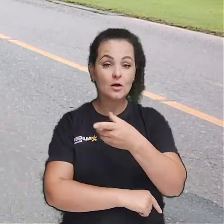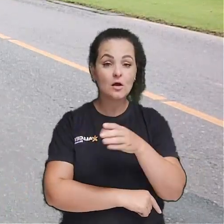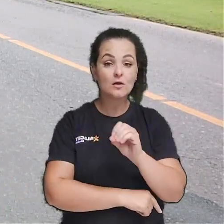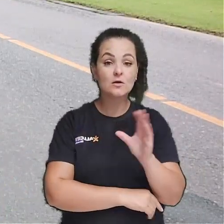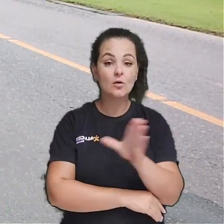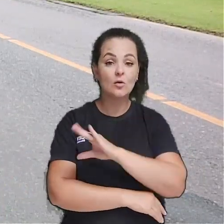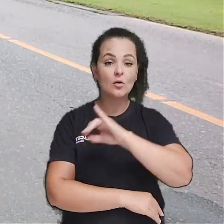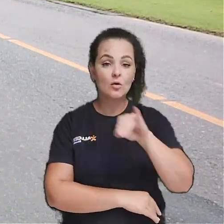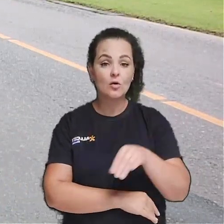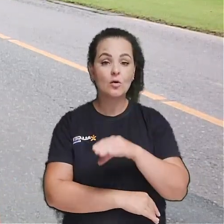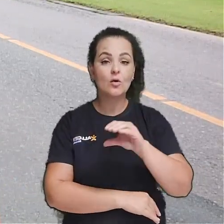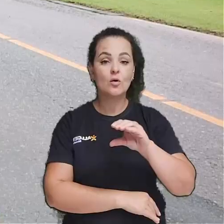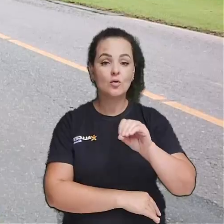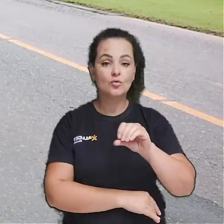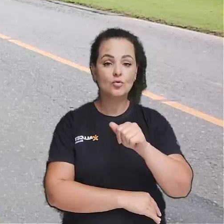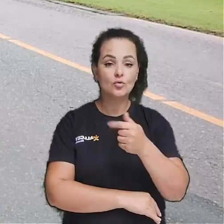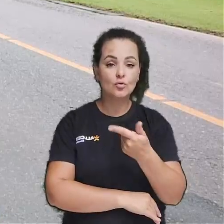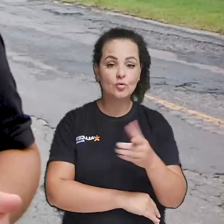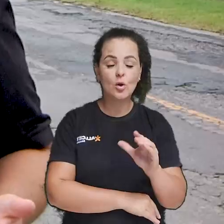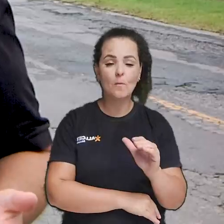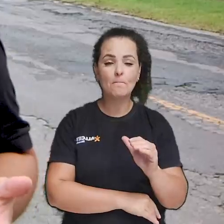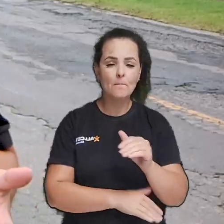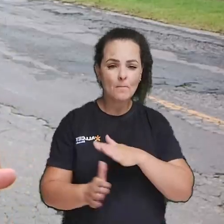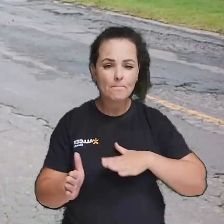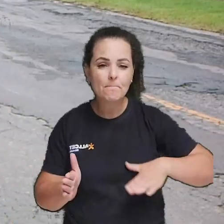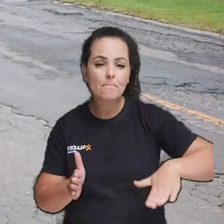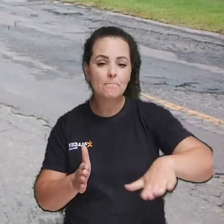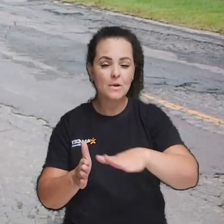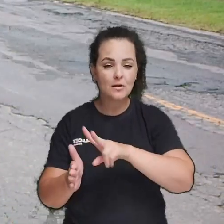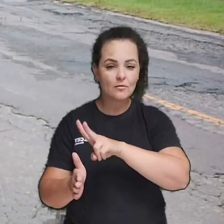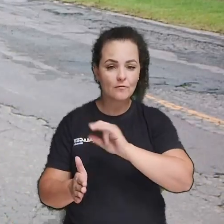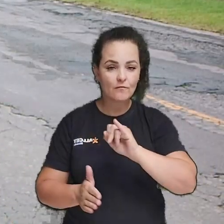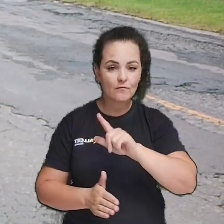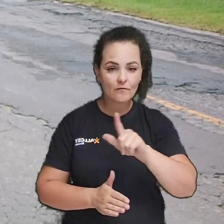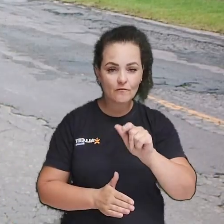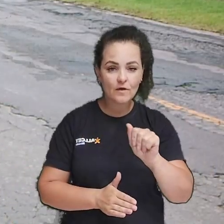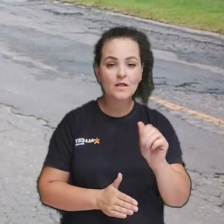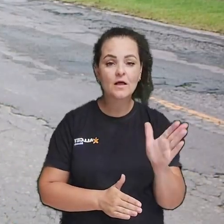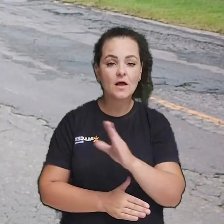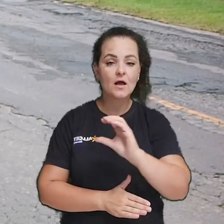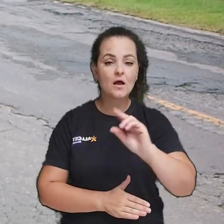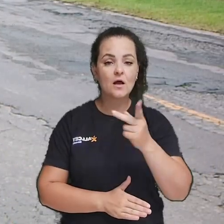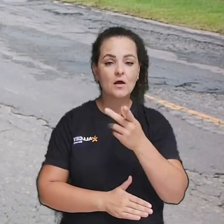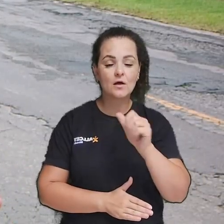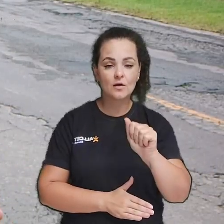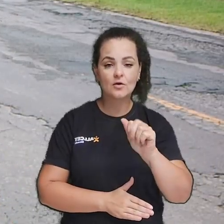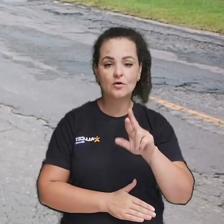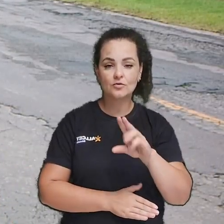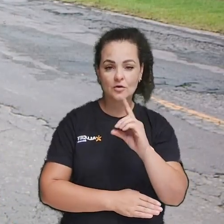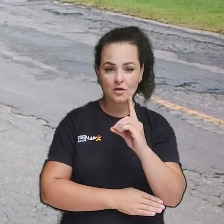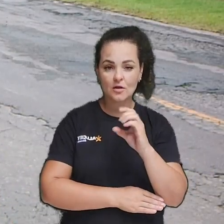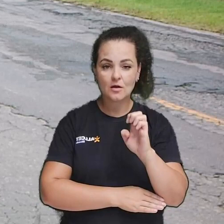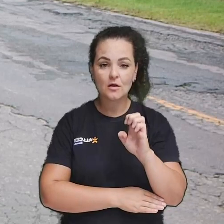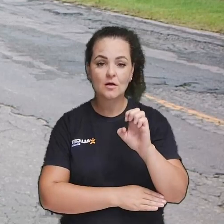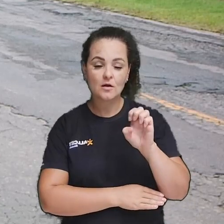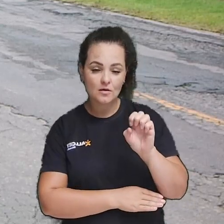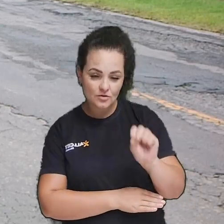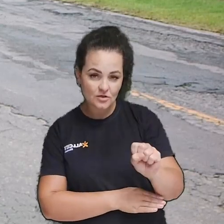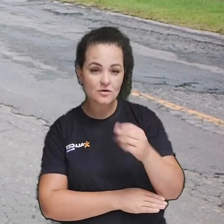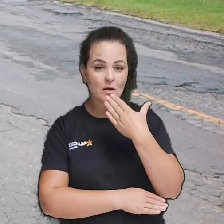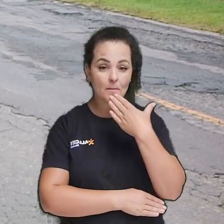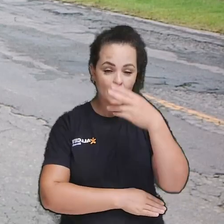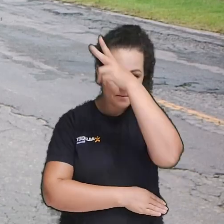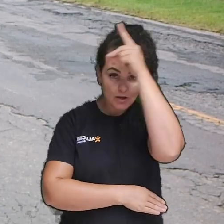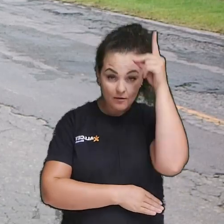localizada na localidade de Vila chartres a indicação propõe que o Executivo Municipal realize a reconstrução do